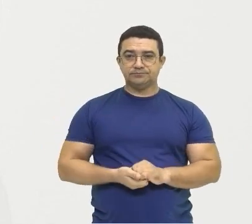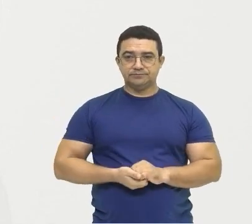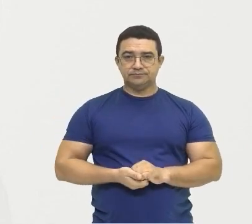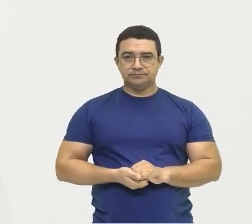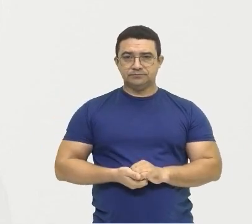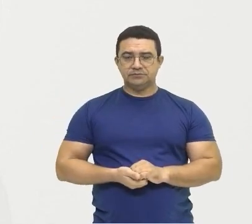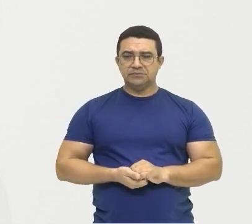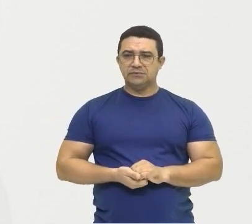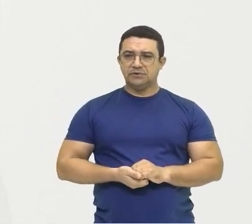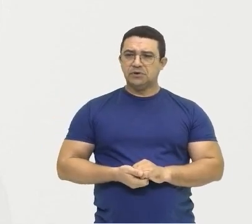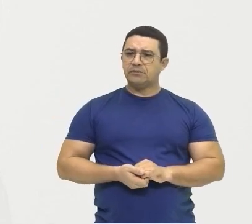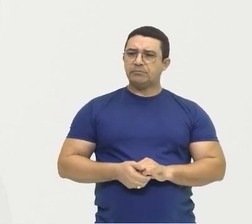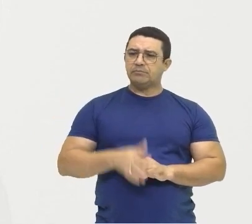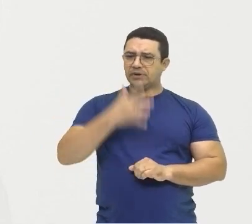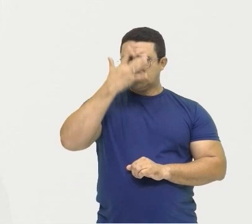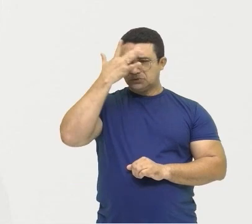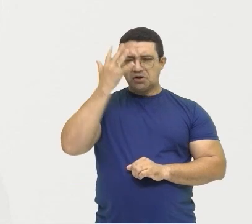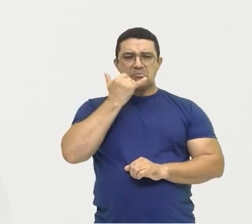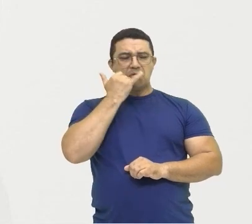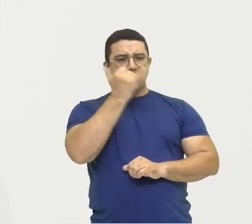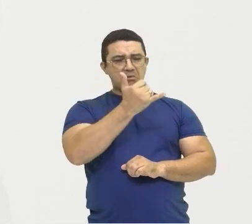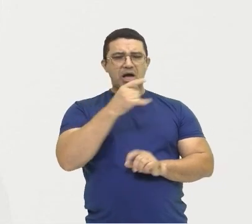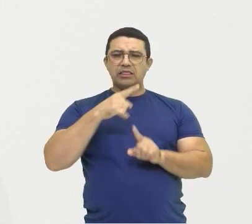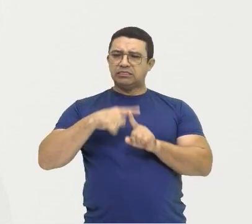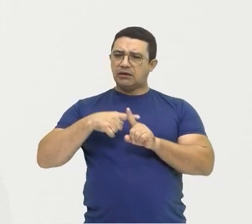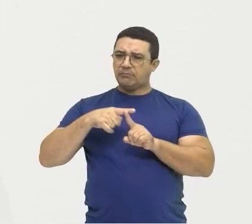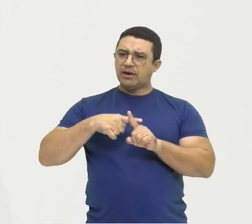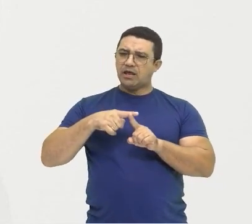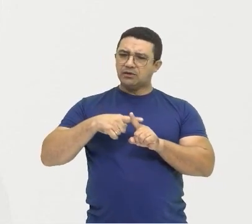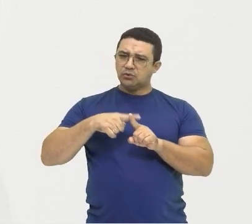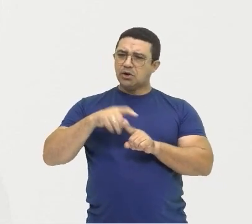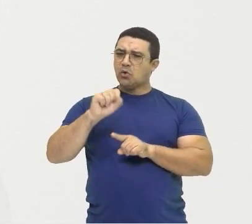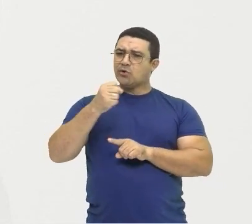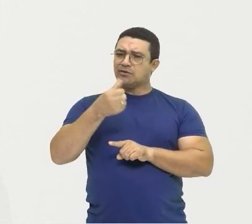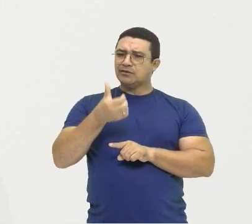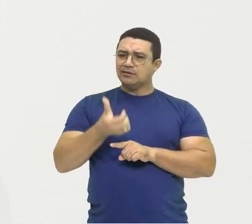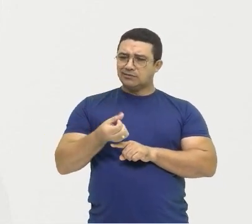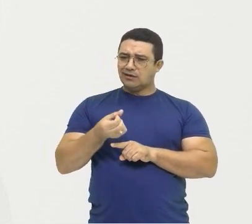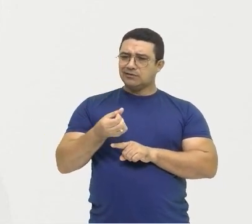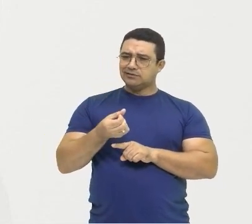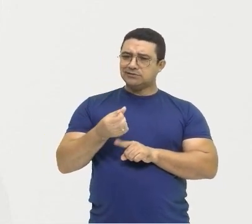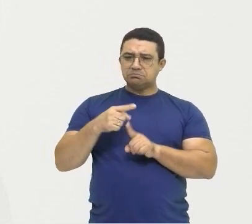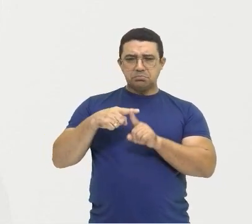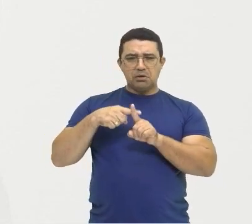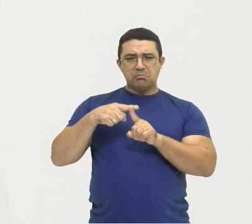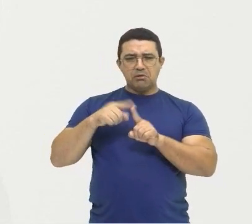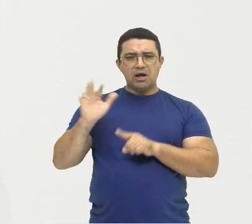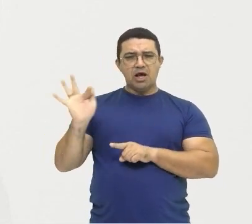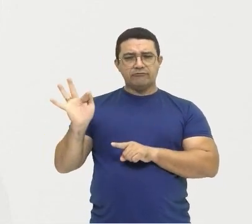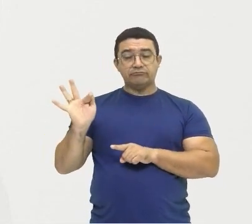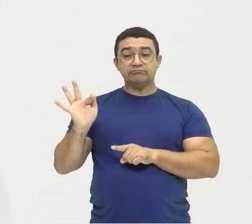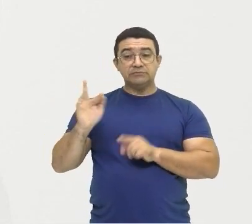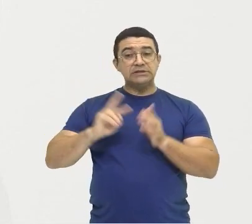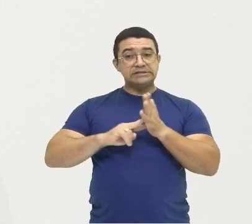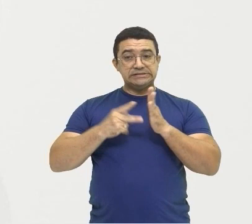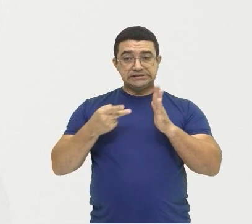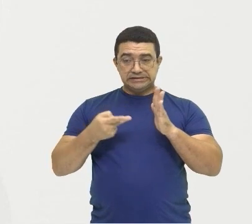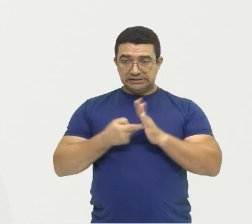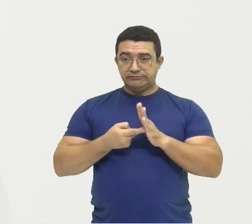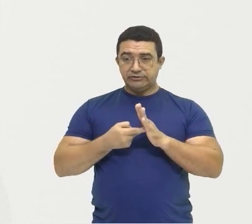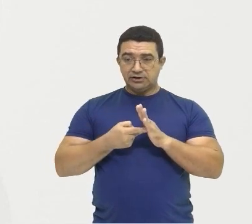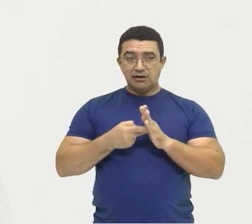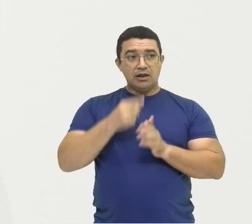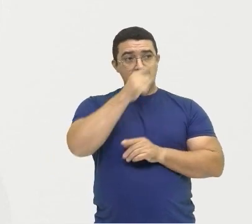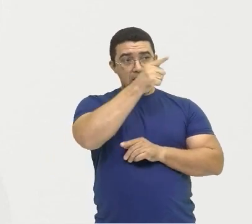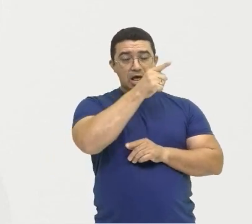disser para você, olha, a temperatura aqui é de 86 graus Fahrenheit, significa que a temperatura